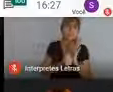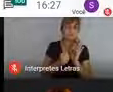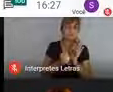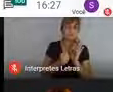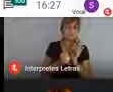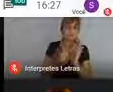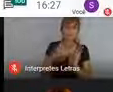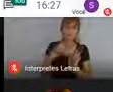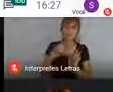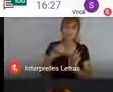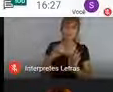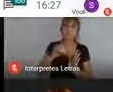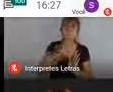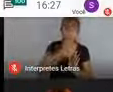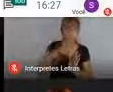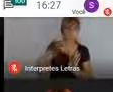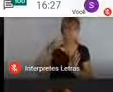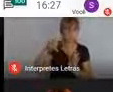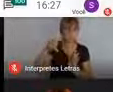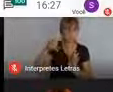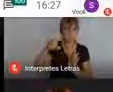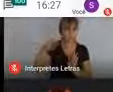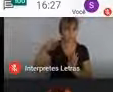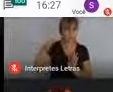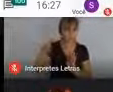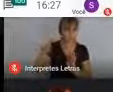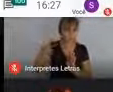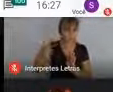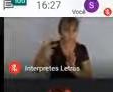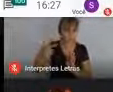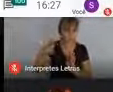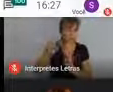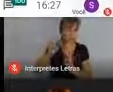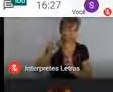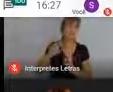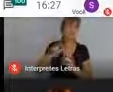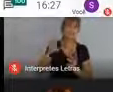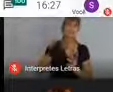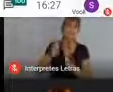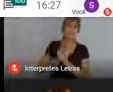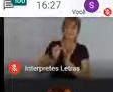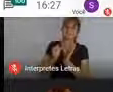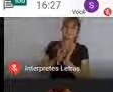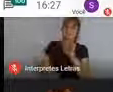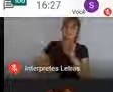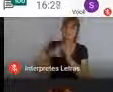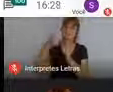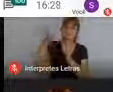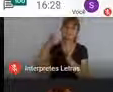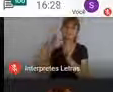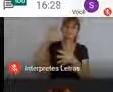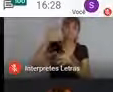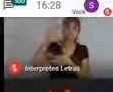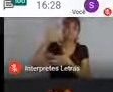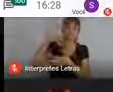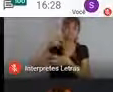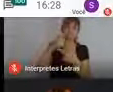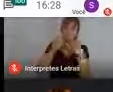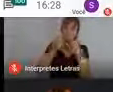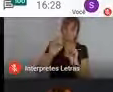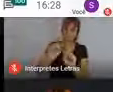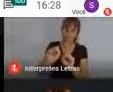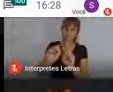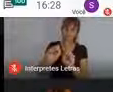XX, 1902 a 1910, nós tivemos a publicação do primeiro Atlas Linguístico, o